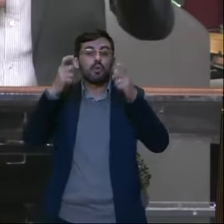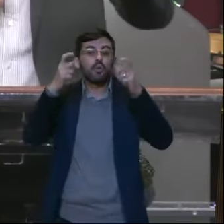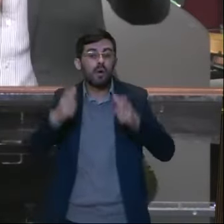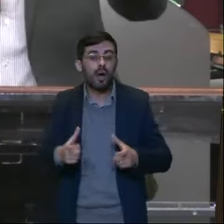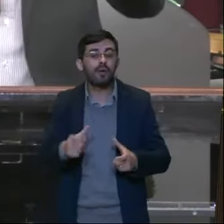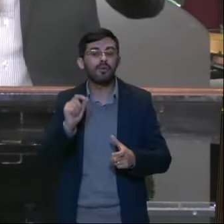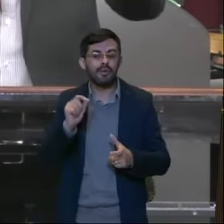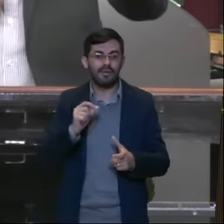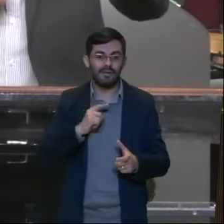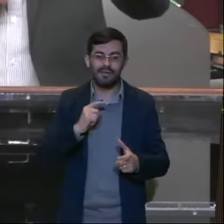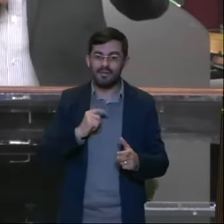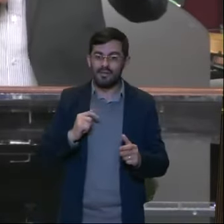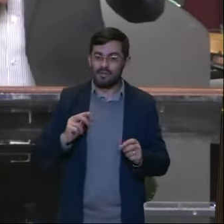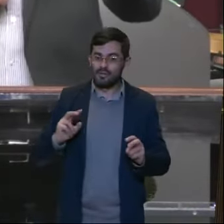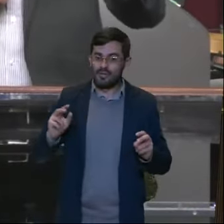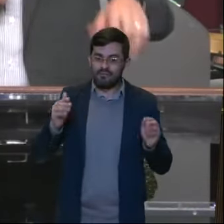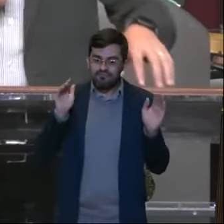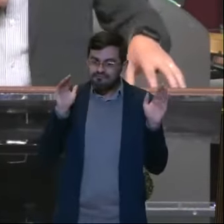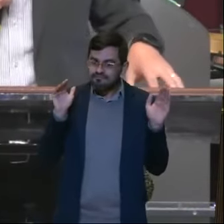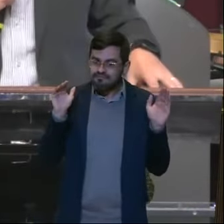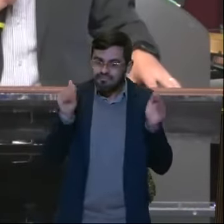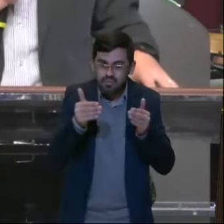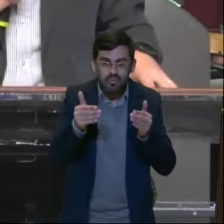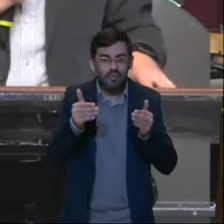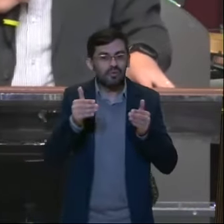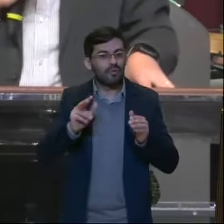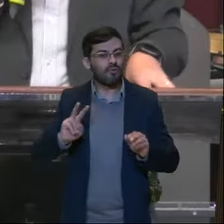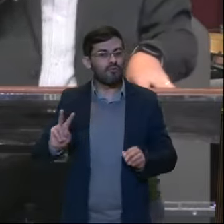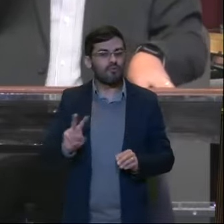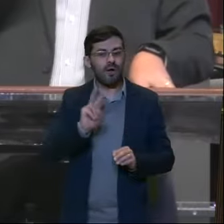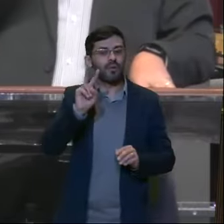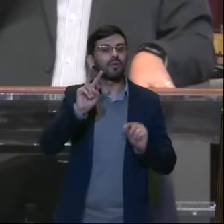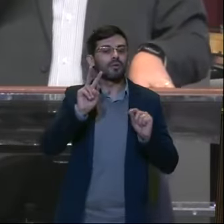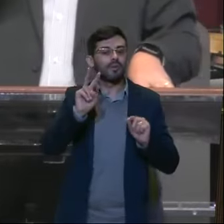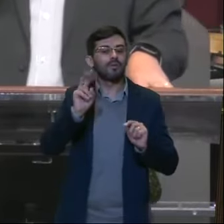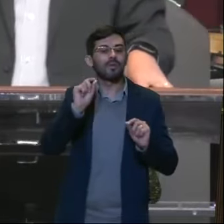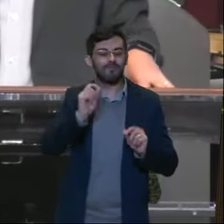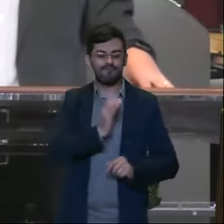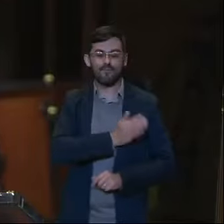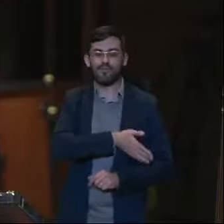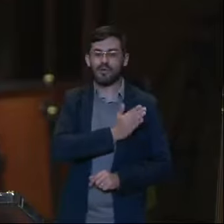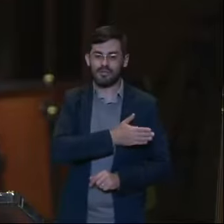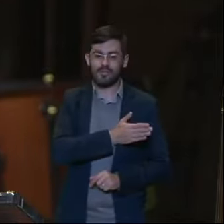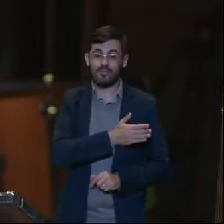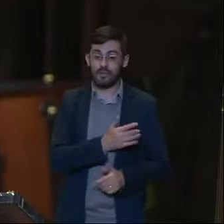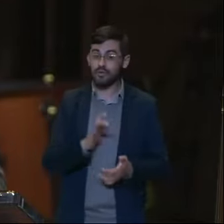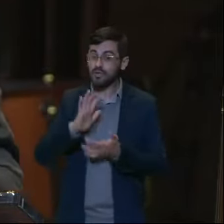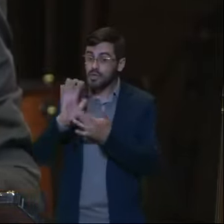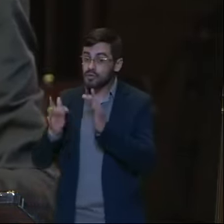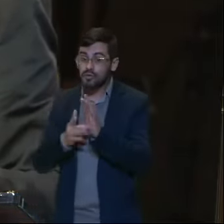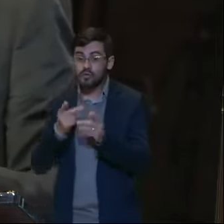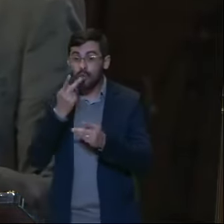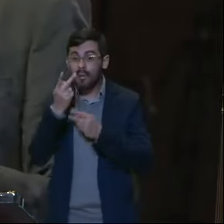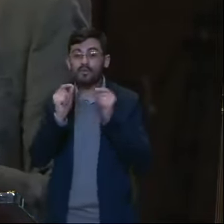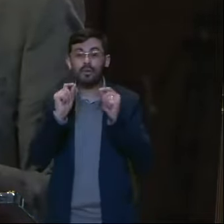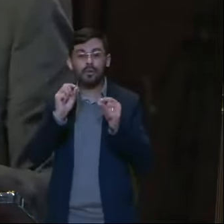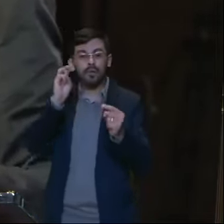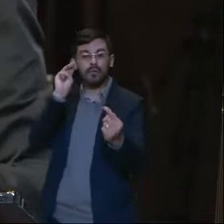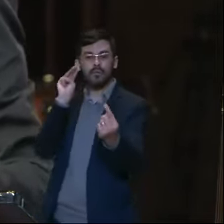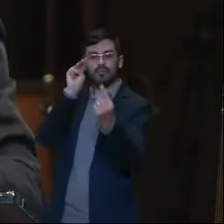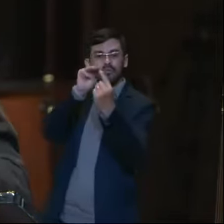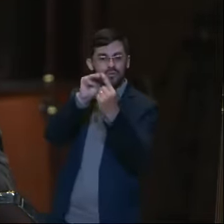seu tesouro, aí estará também o seu coração. Aqui Jesus começa a falar sobre propósito de